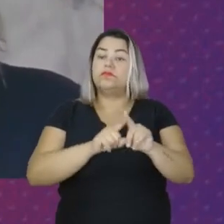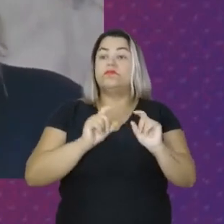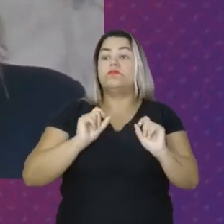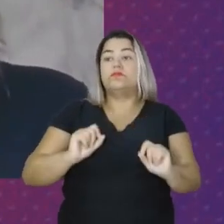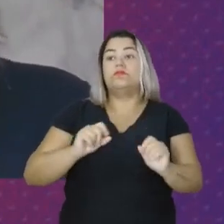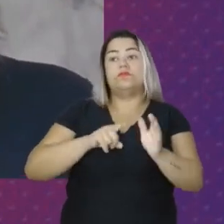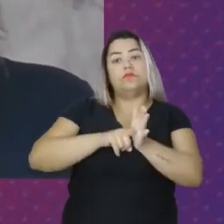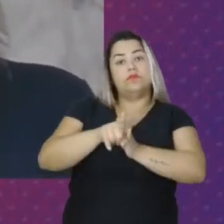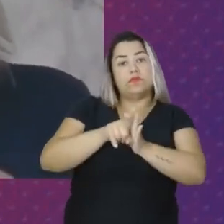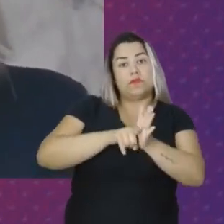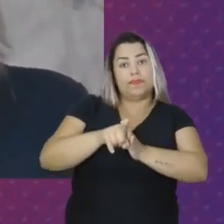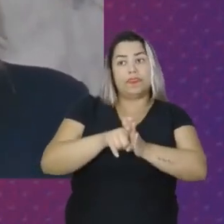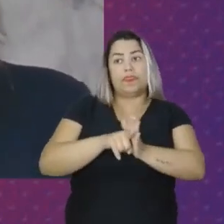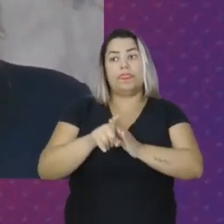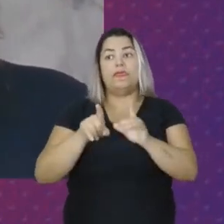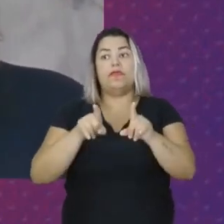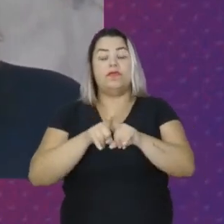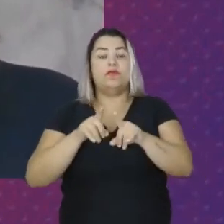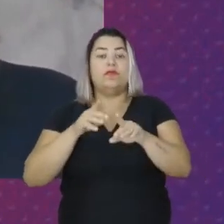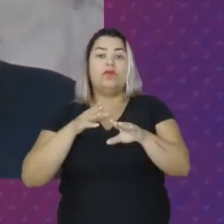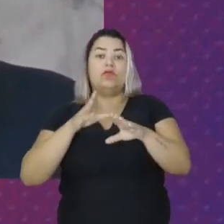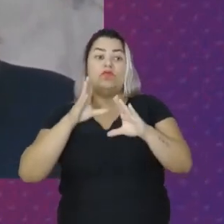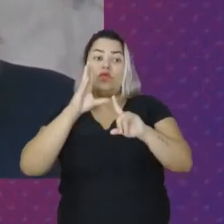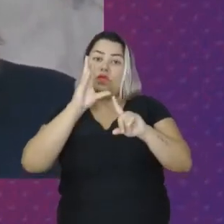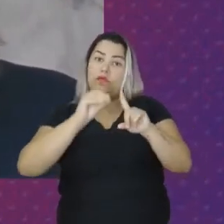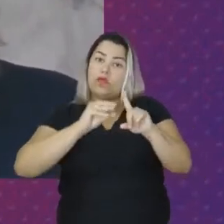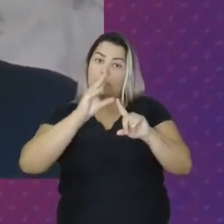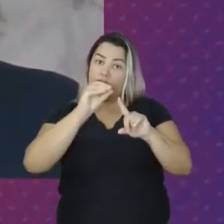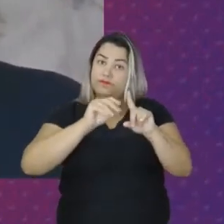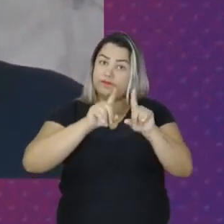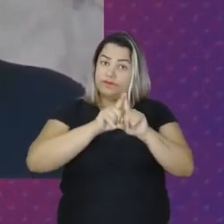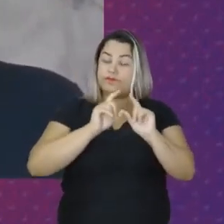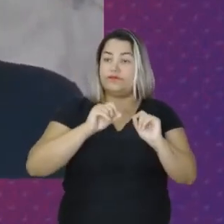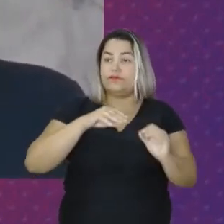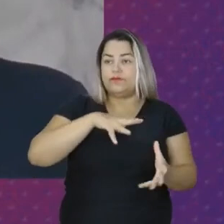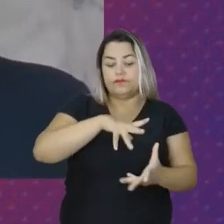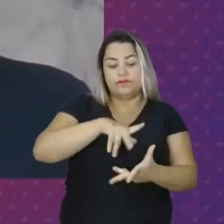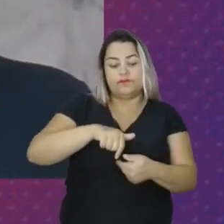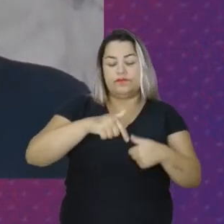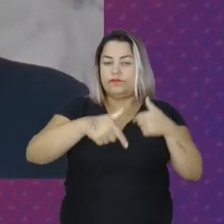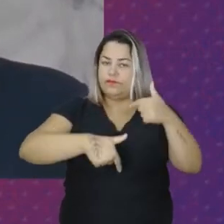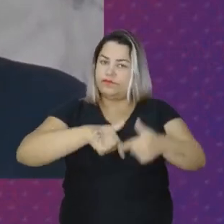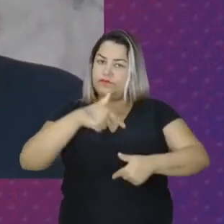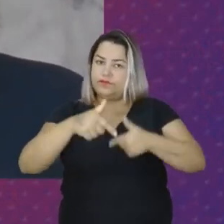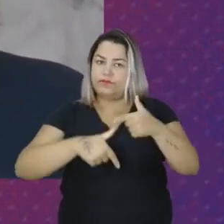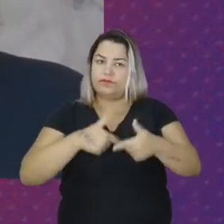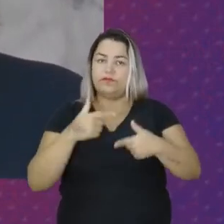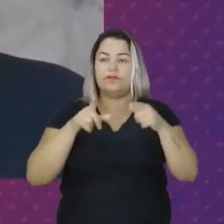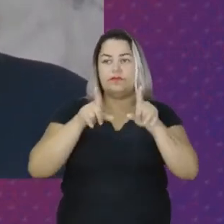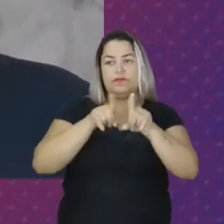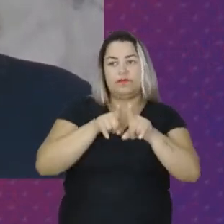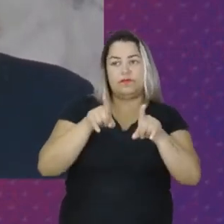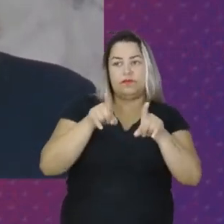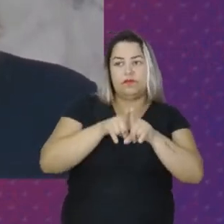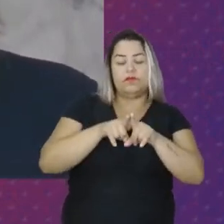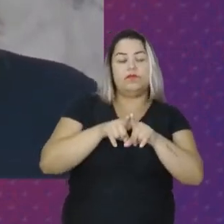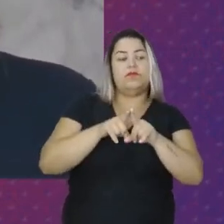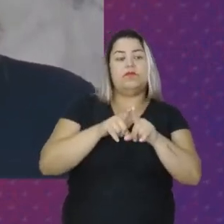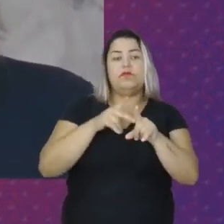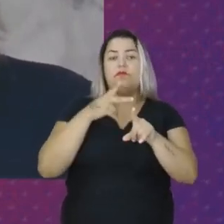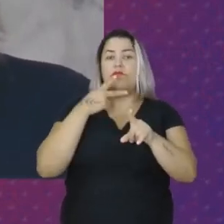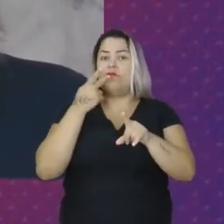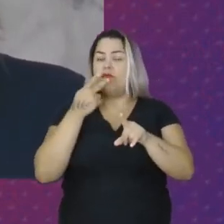apuração e coibição do assédio sexual no mundo do trabalho, ter sido vítimas de